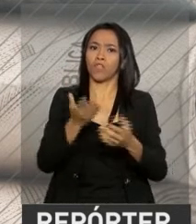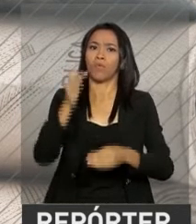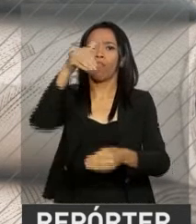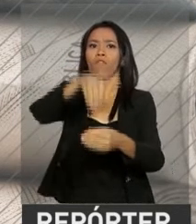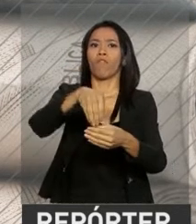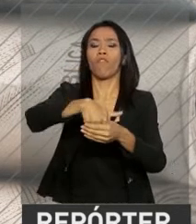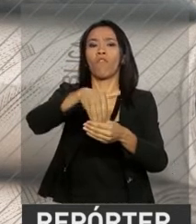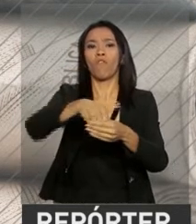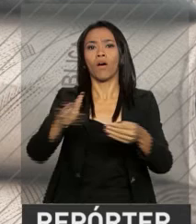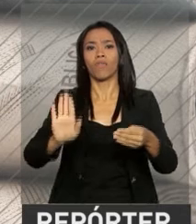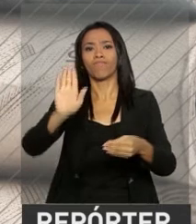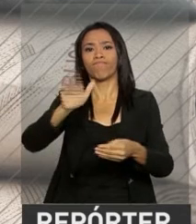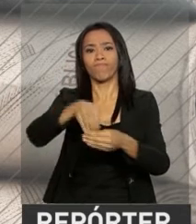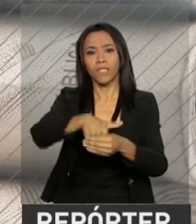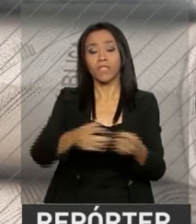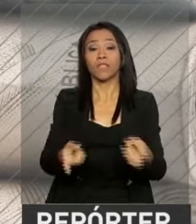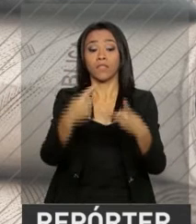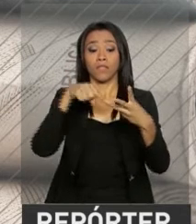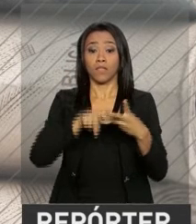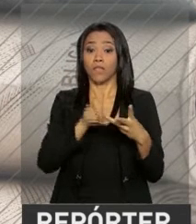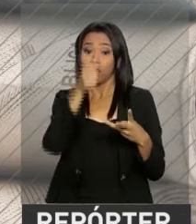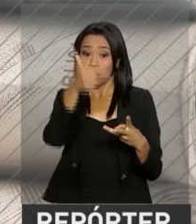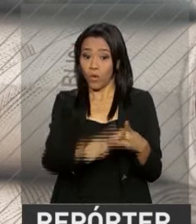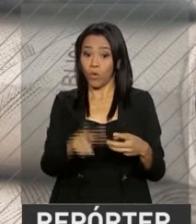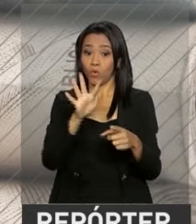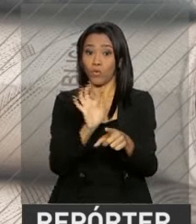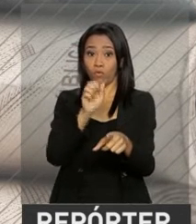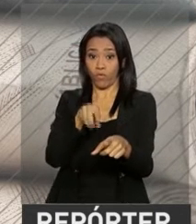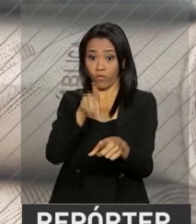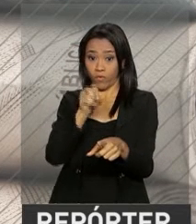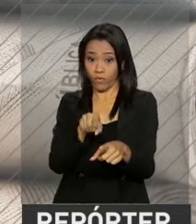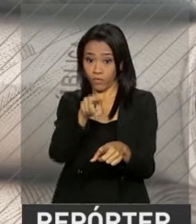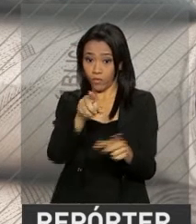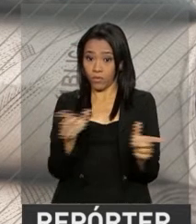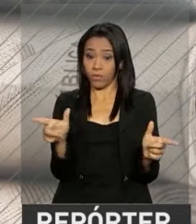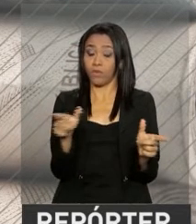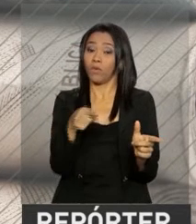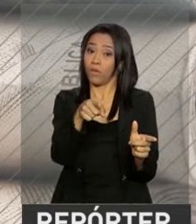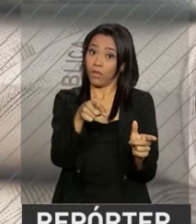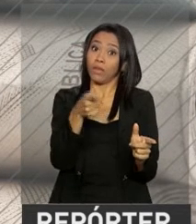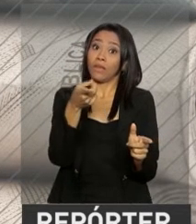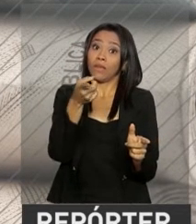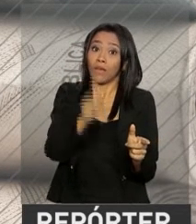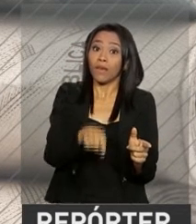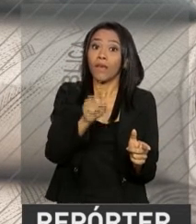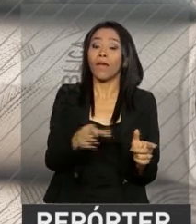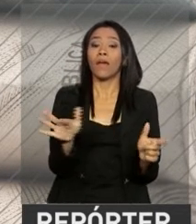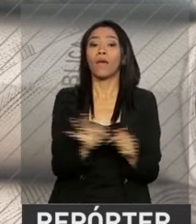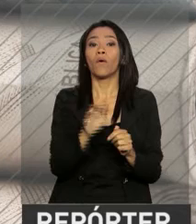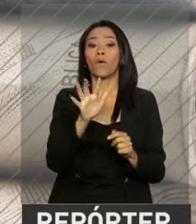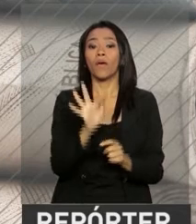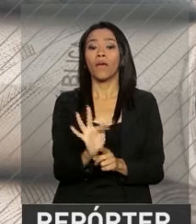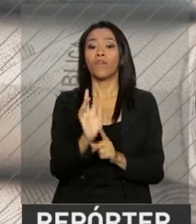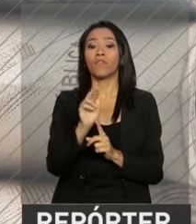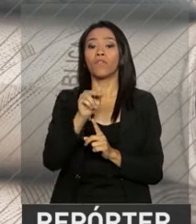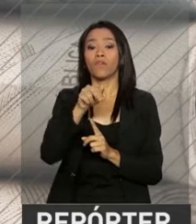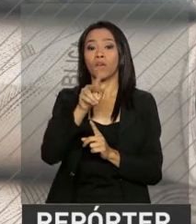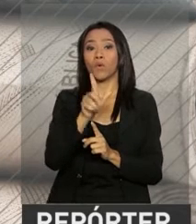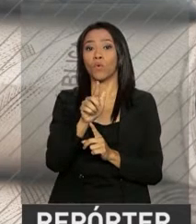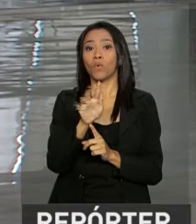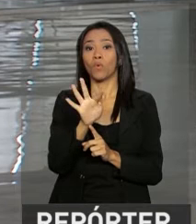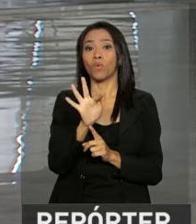transferências ao fundo de manutenção e desenvolvimento da educação básica e de valorização dos profissionais da educação o